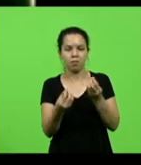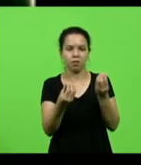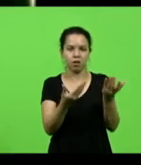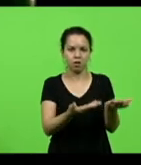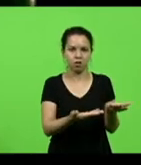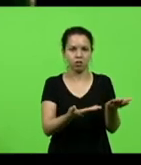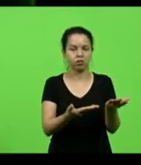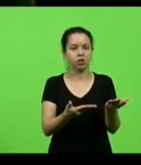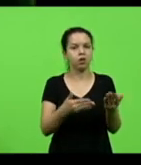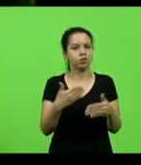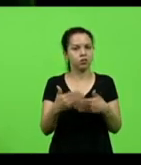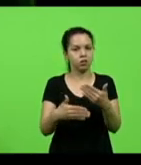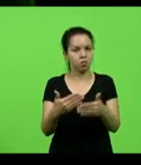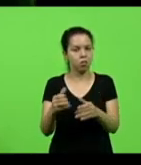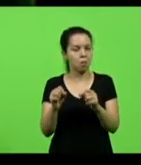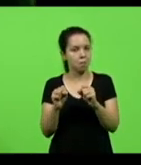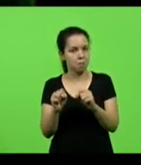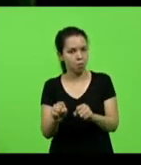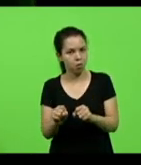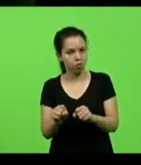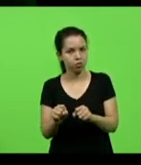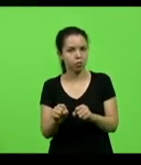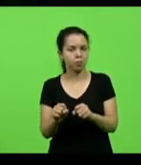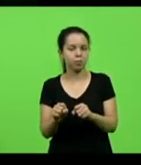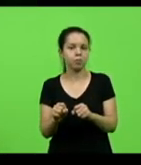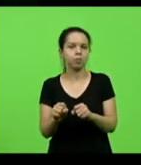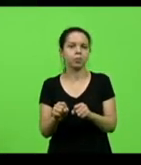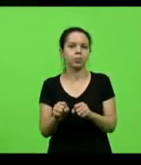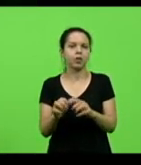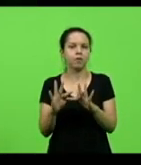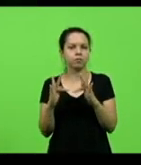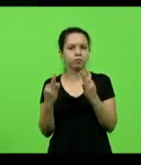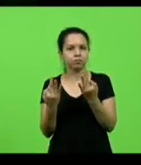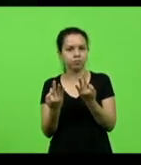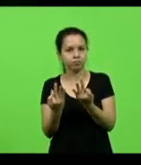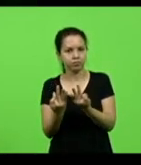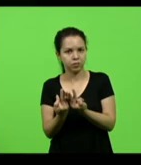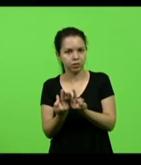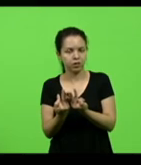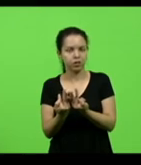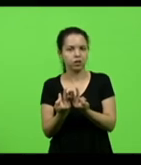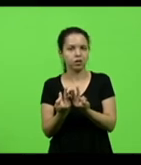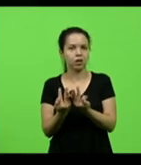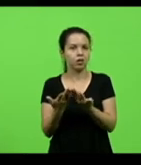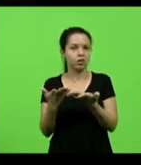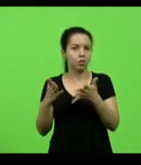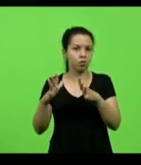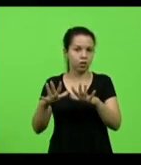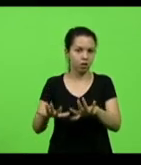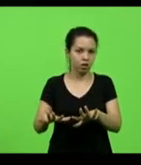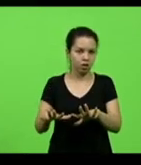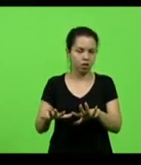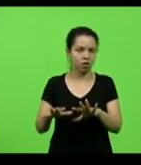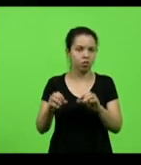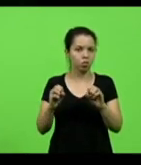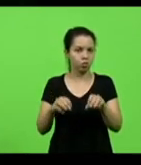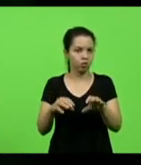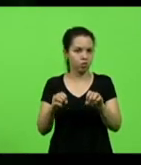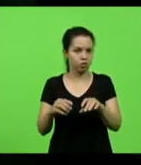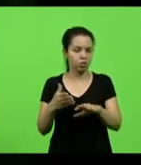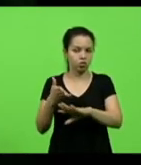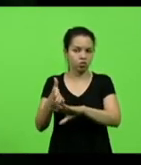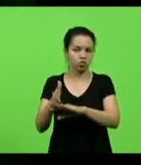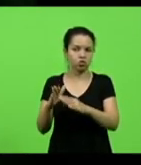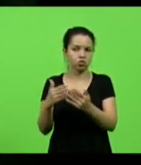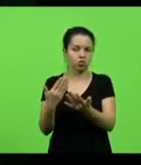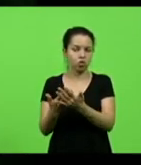servir de superfúgio para uma família que não quer da educação, não quer levar na escola, não quer